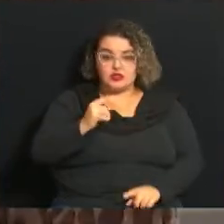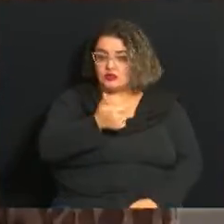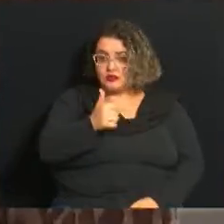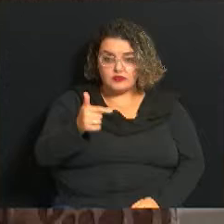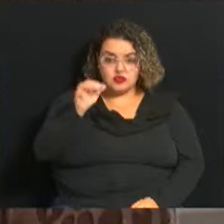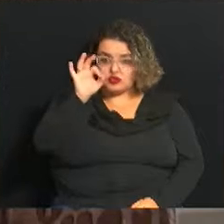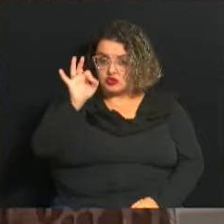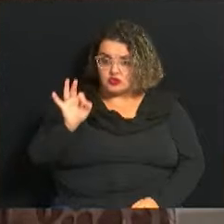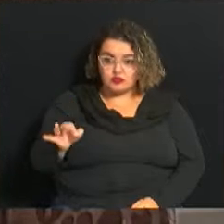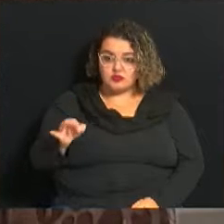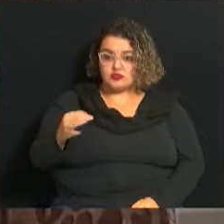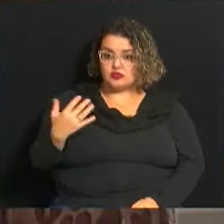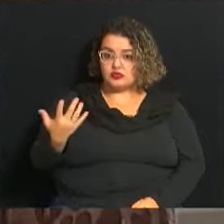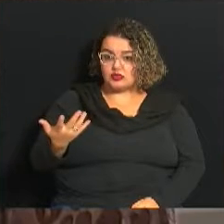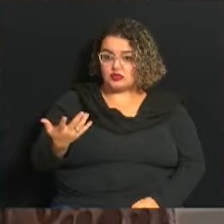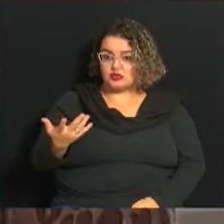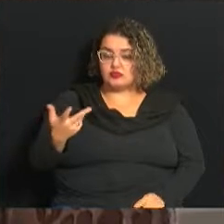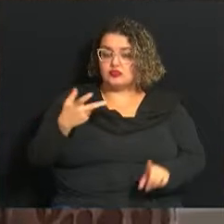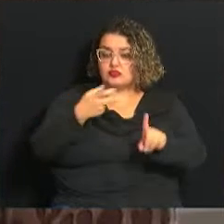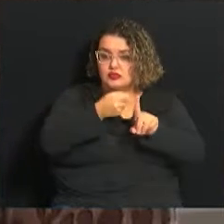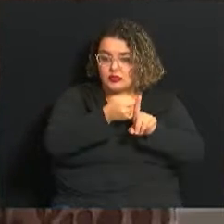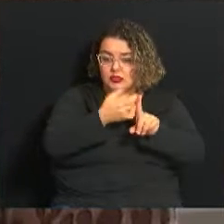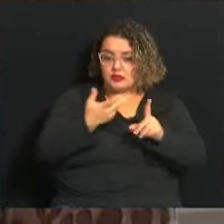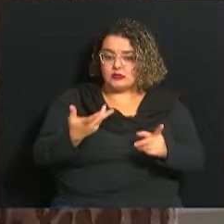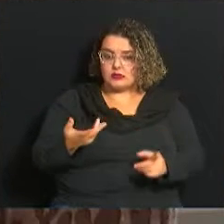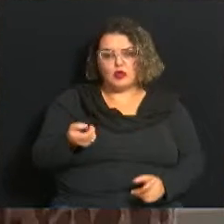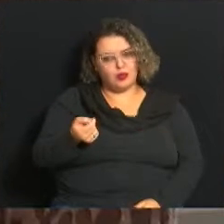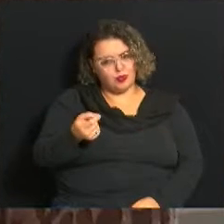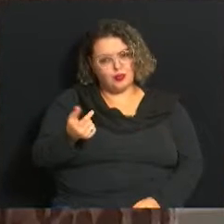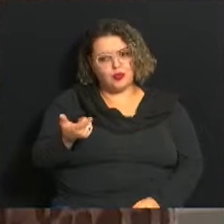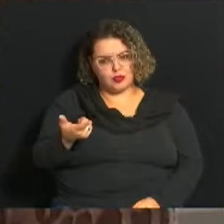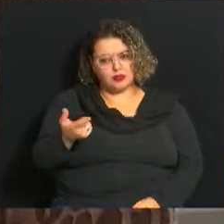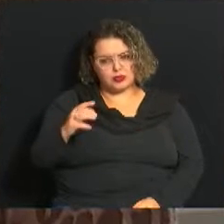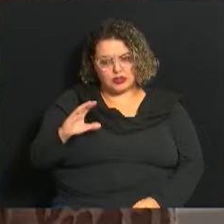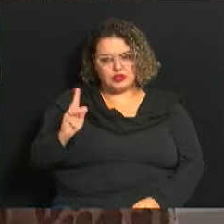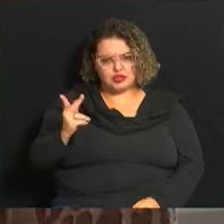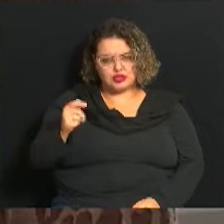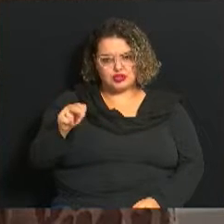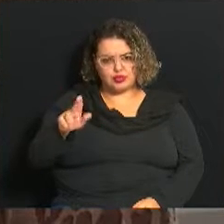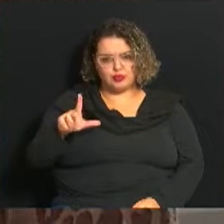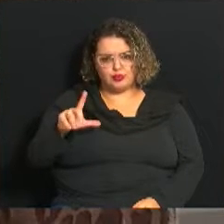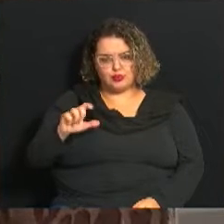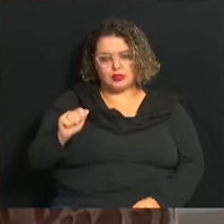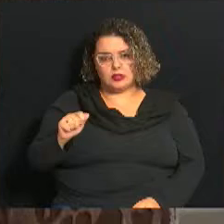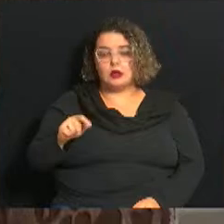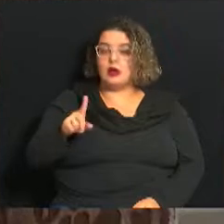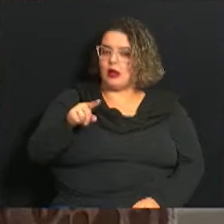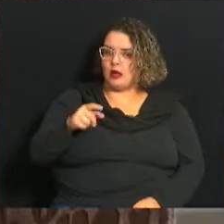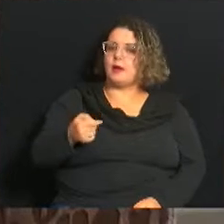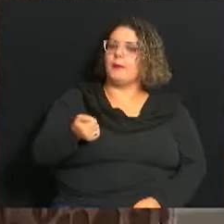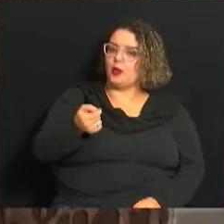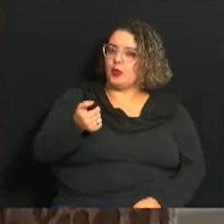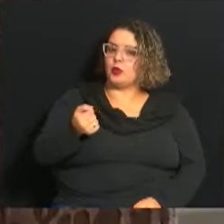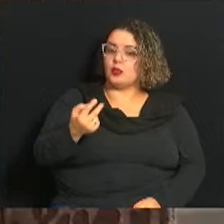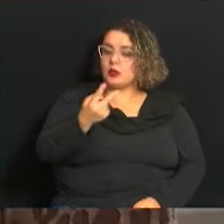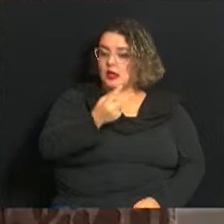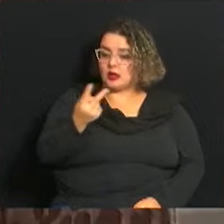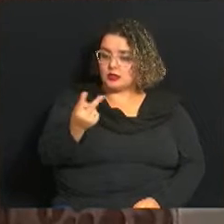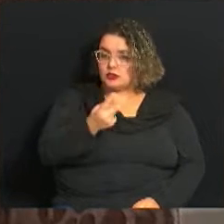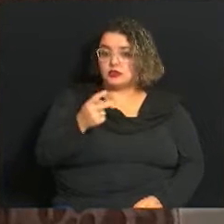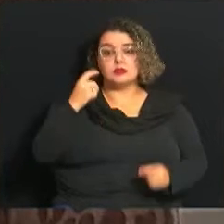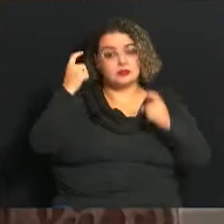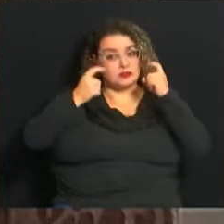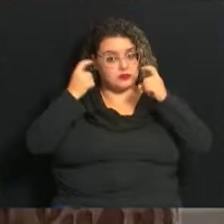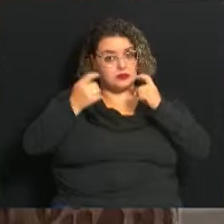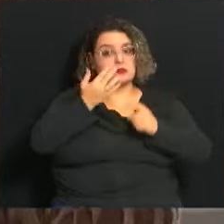22%, portanto, vacinados. Pouco, né, Shaula? Muito pouco, são as 2 categorias que mais nos preocupam, né?